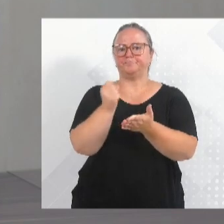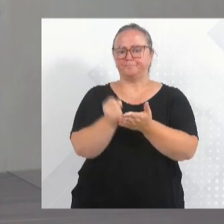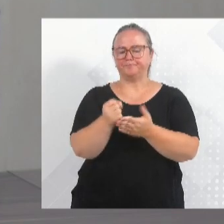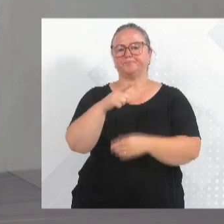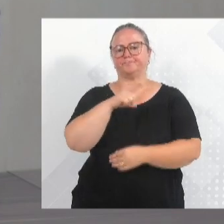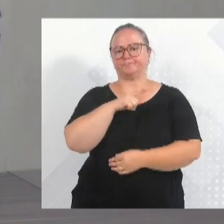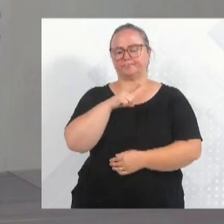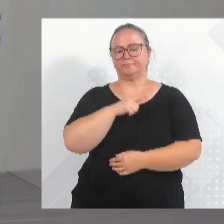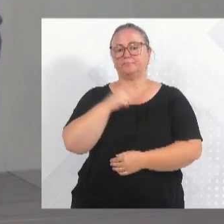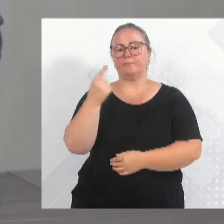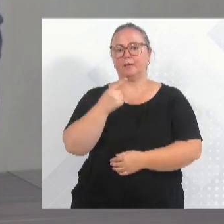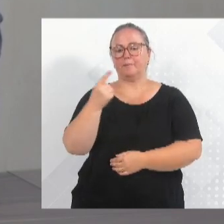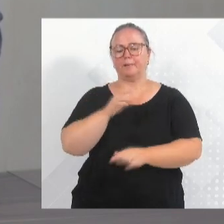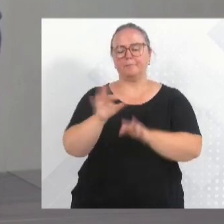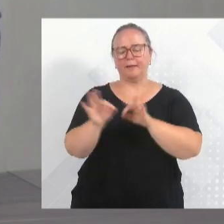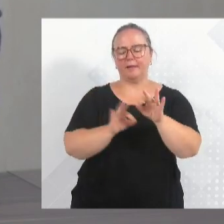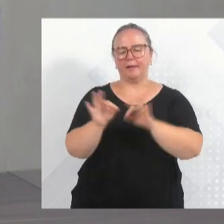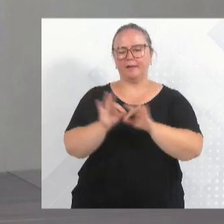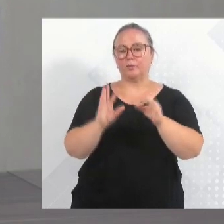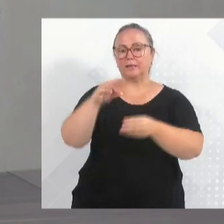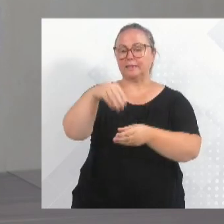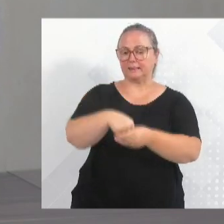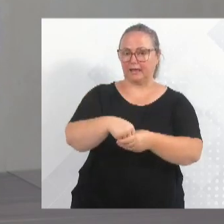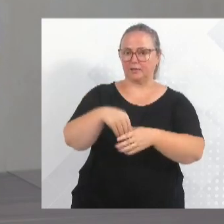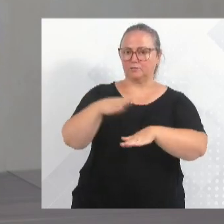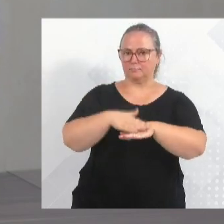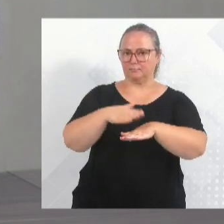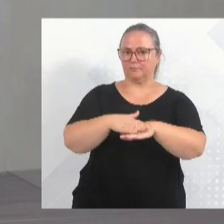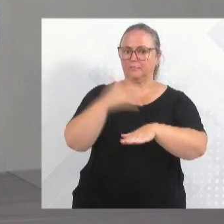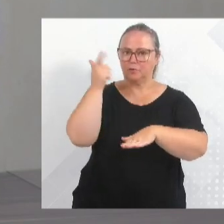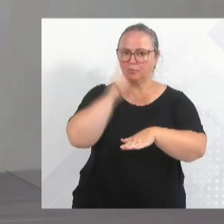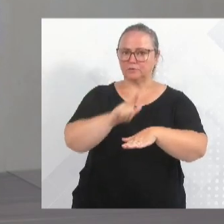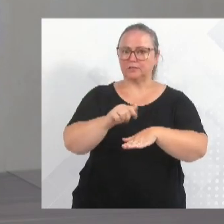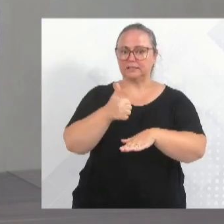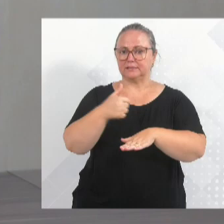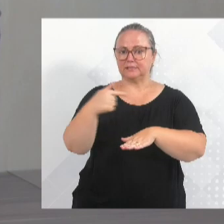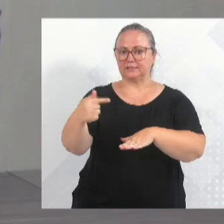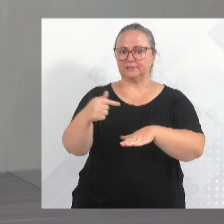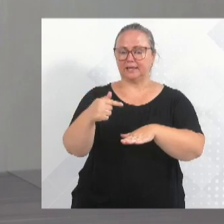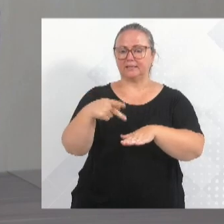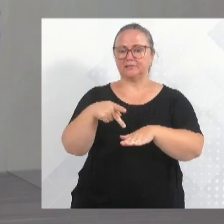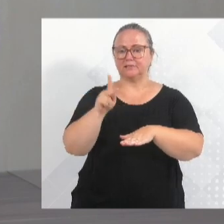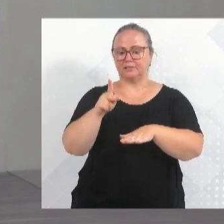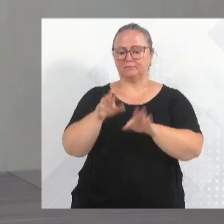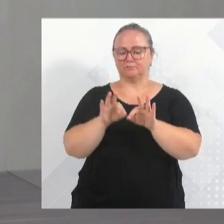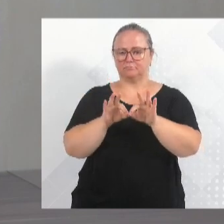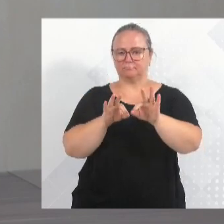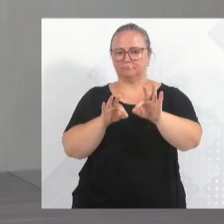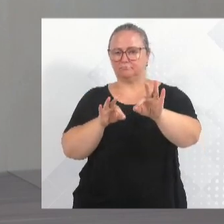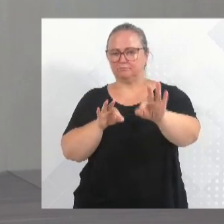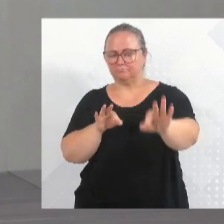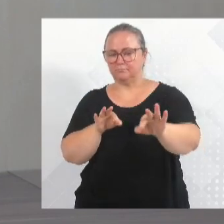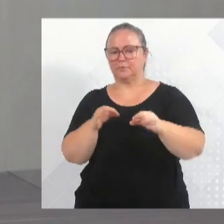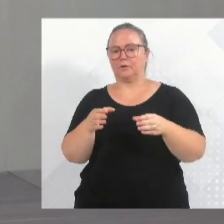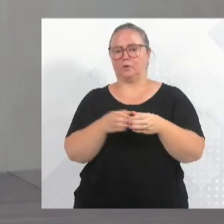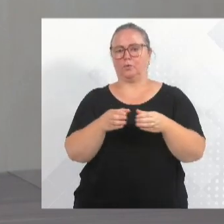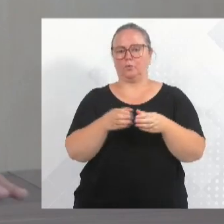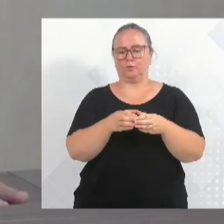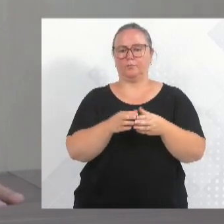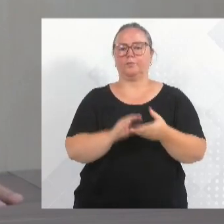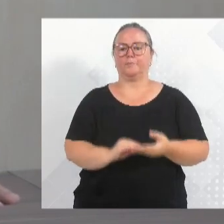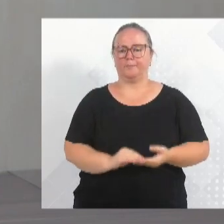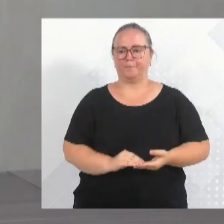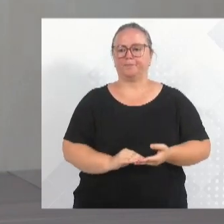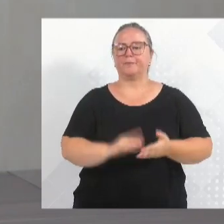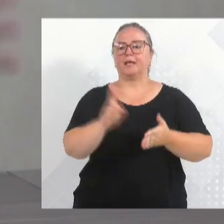fazendo a gestão interna, e aí tentar executar esses 17 quilômetros de rede com a equipe interna. Assim que a gente,